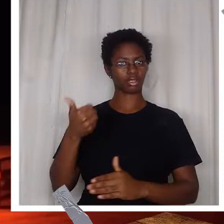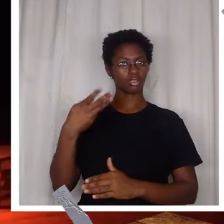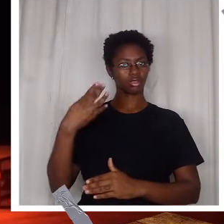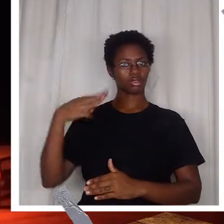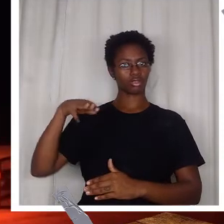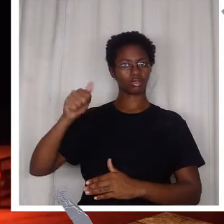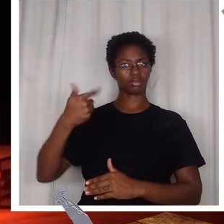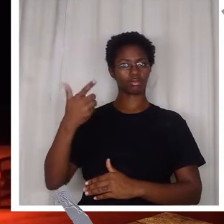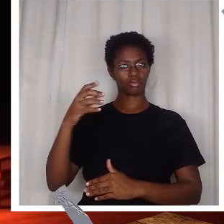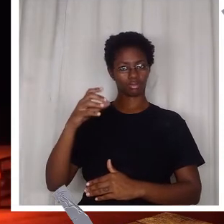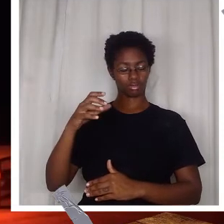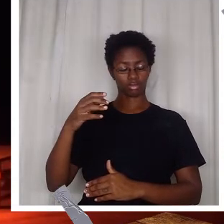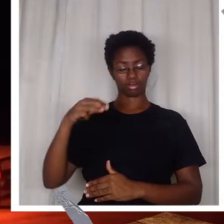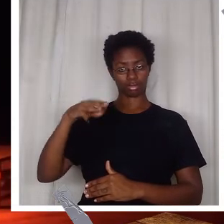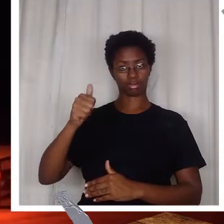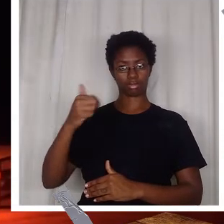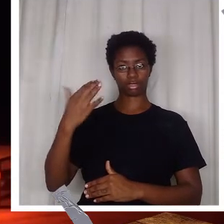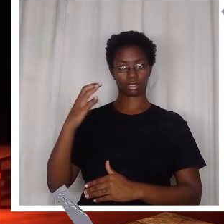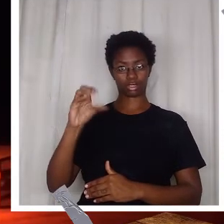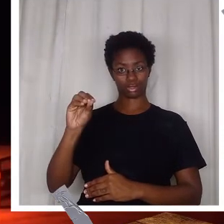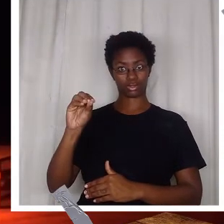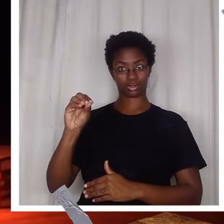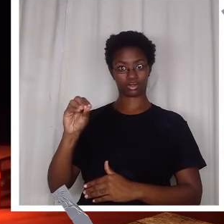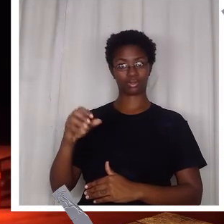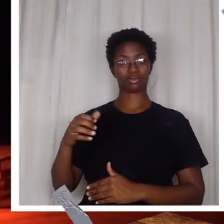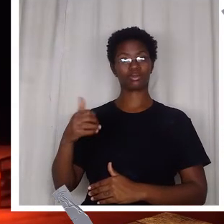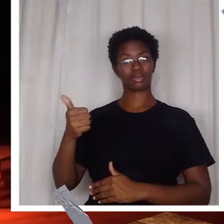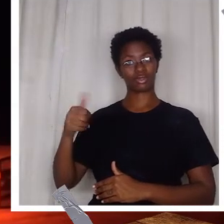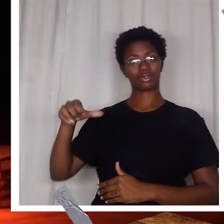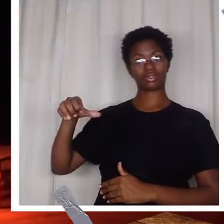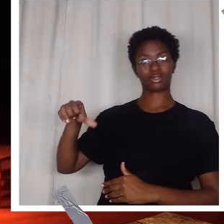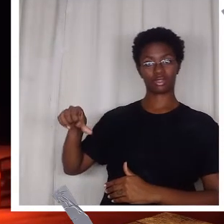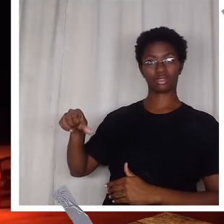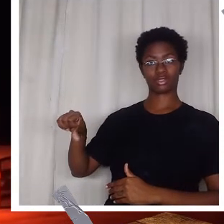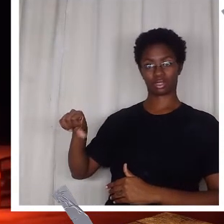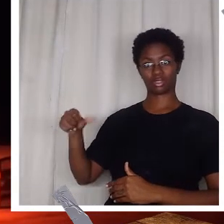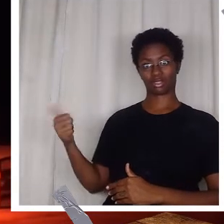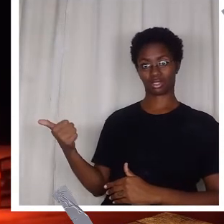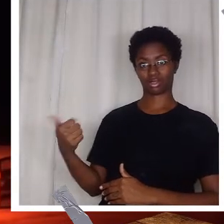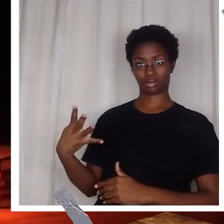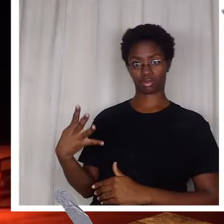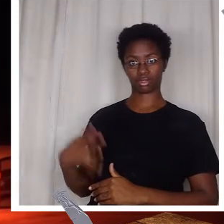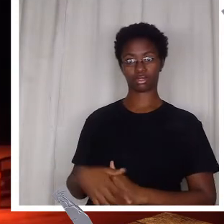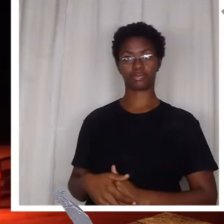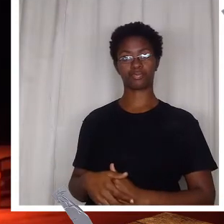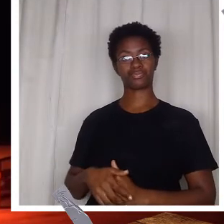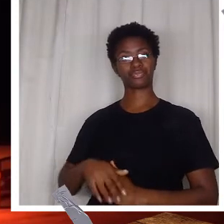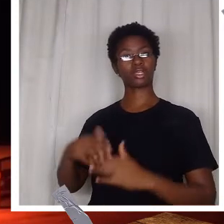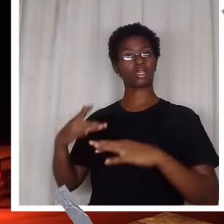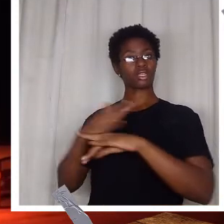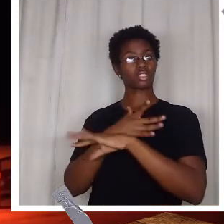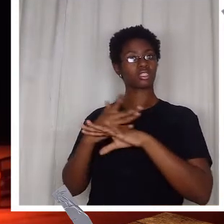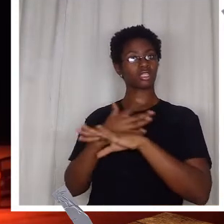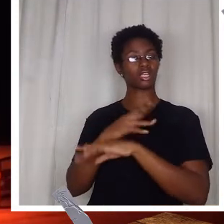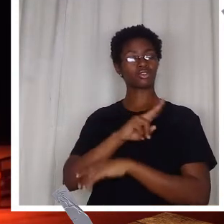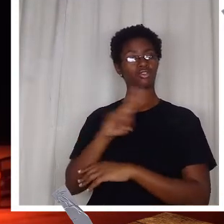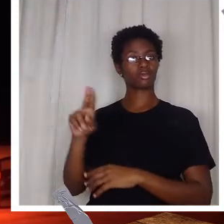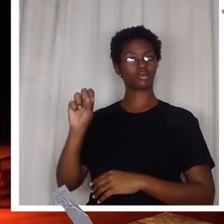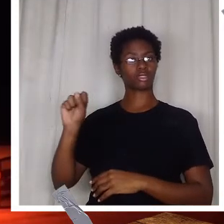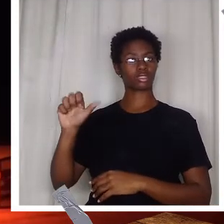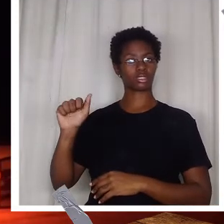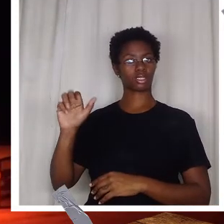1914, numa cidadezinha do interior de Minas Gerais, chamada Sacramento.